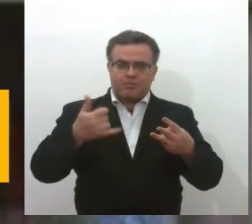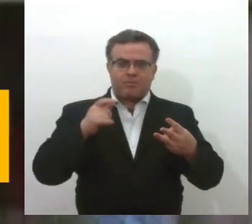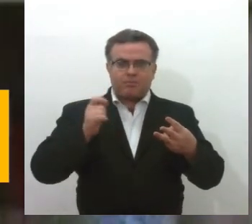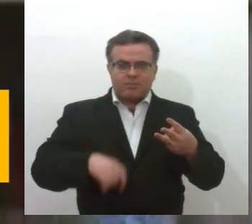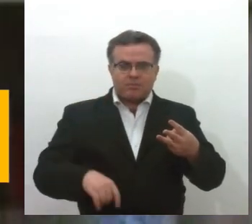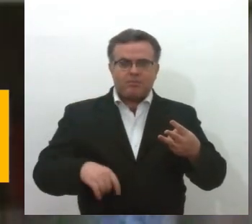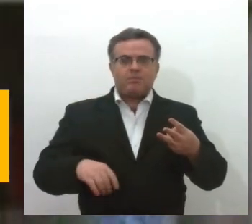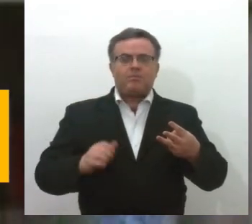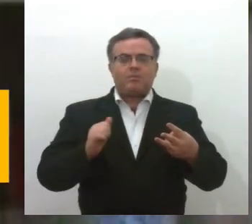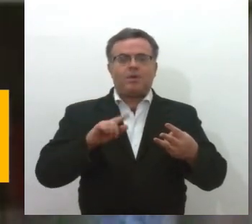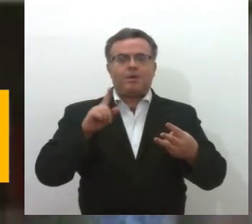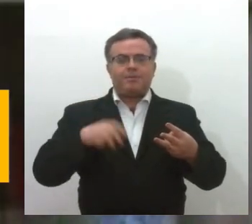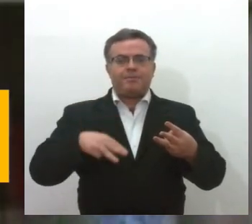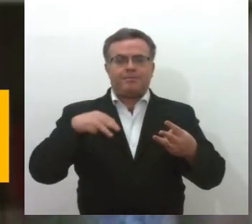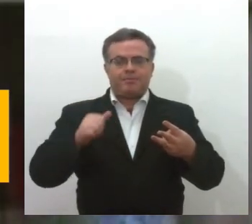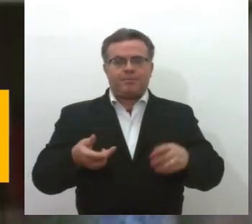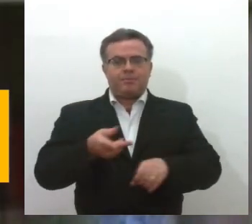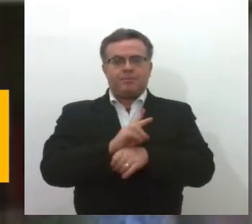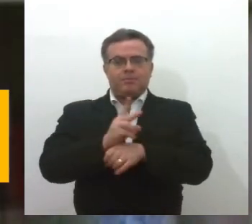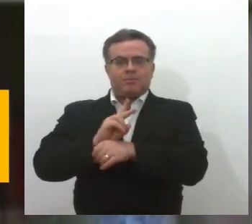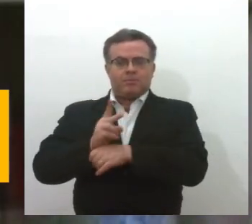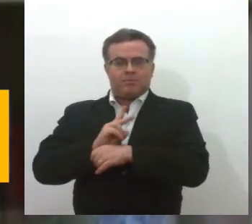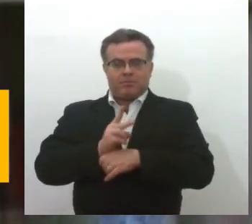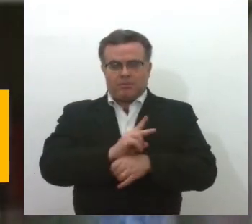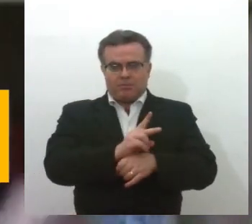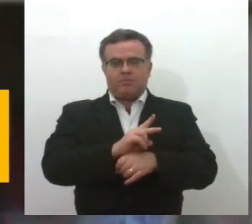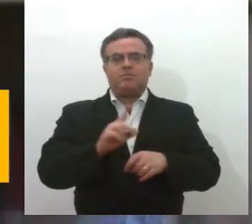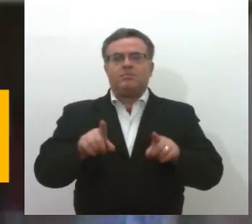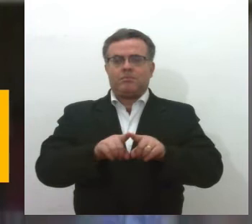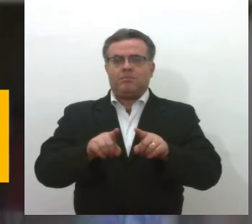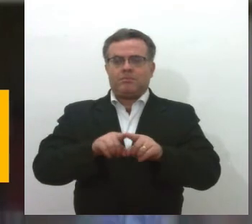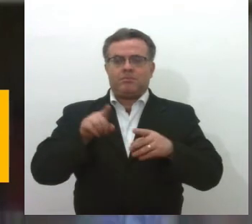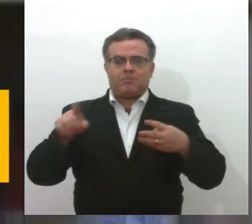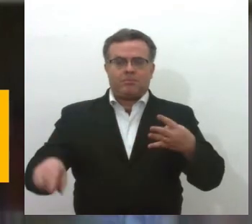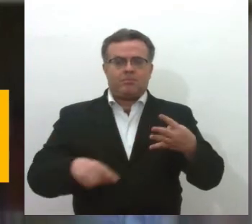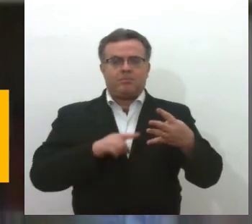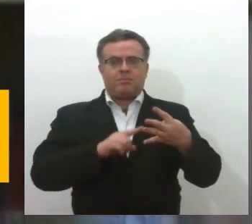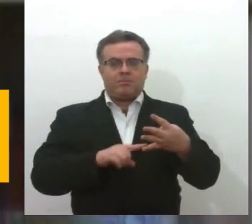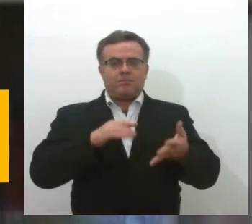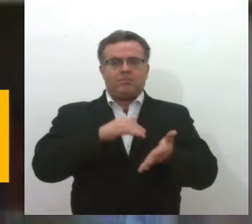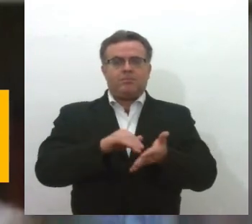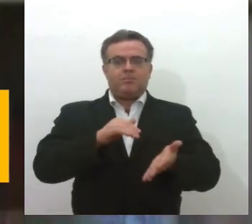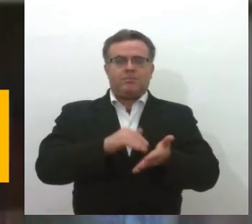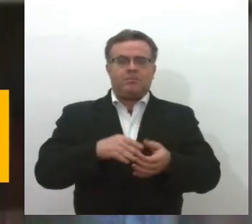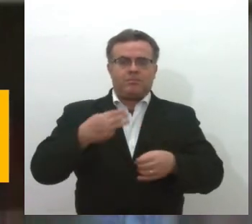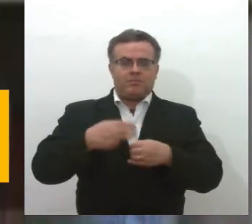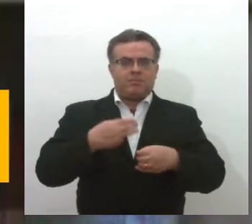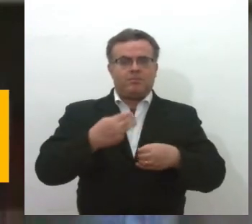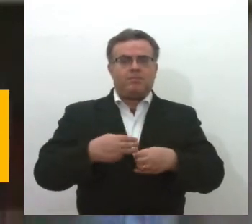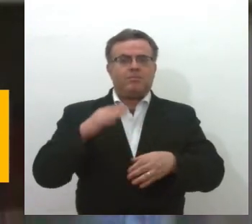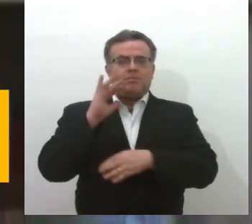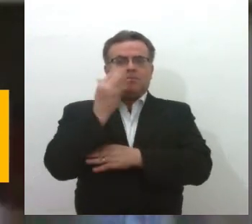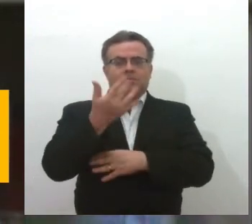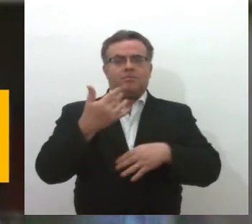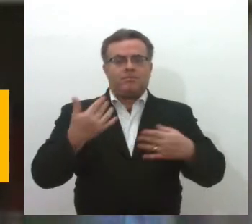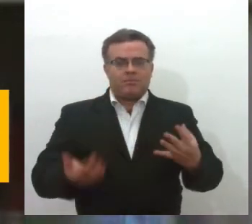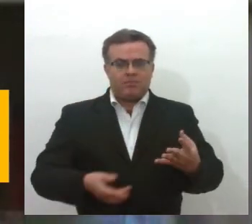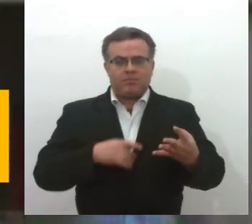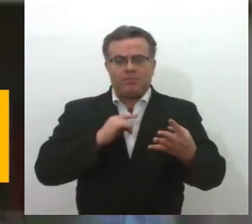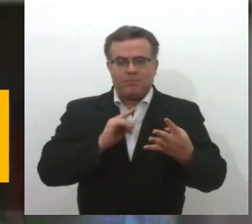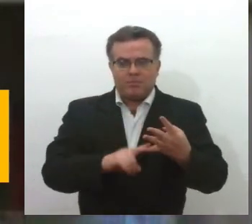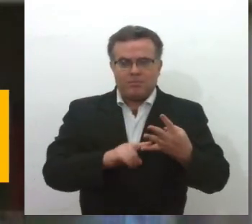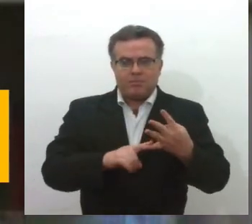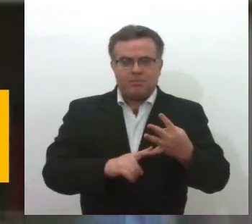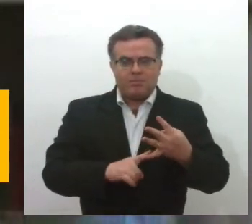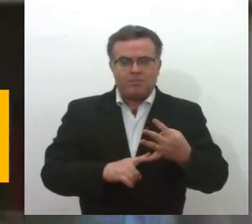também é responsável por fiscalizar casos de maus-tratos contra animais. As Secretarias Municipais do Meio Ambiente ou ainda Secretarias Municipais